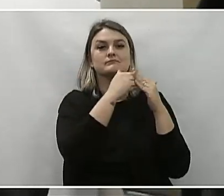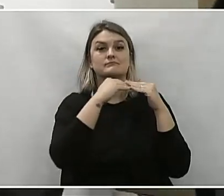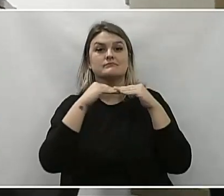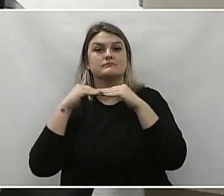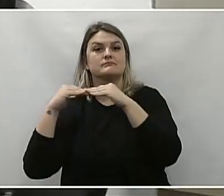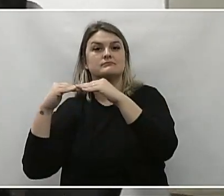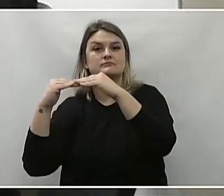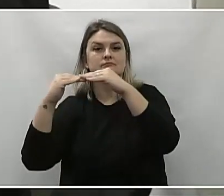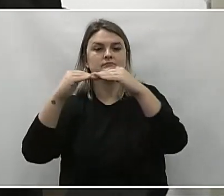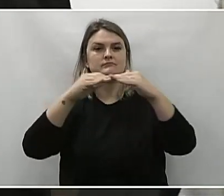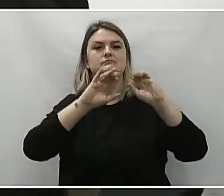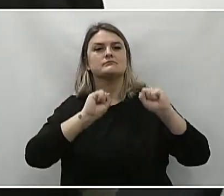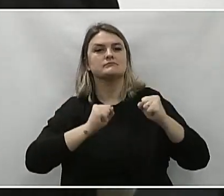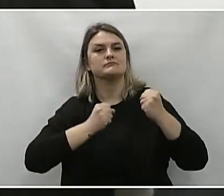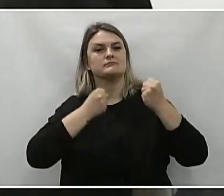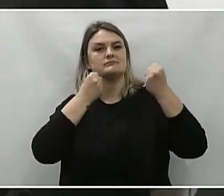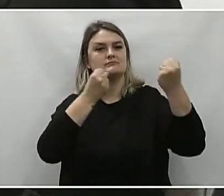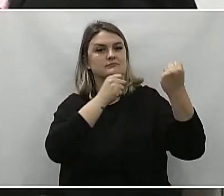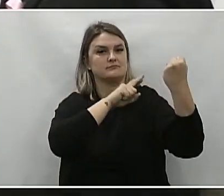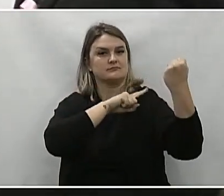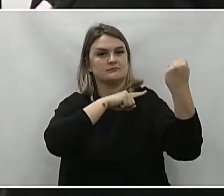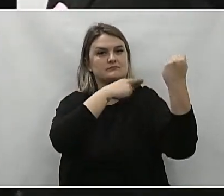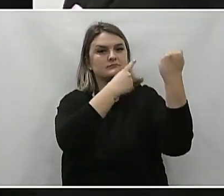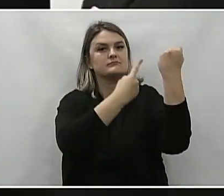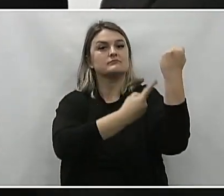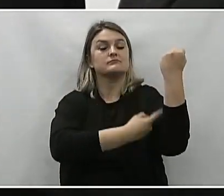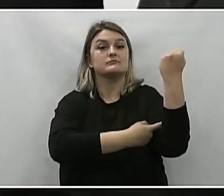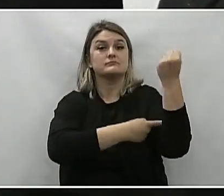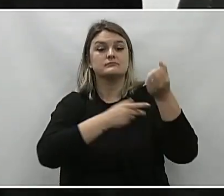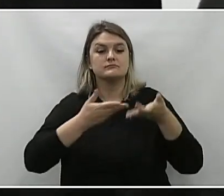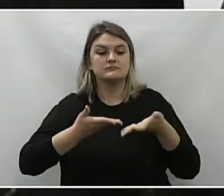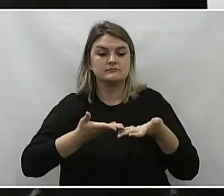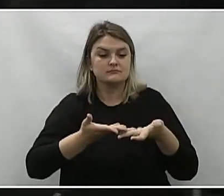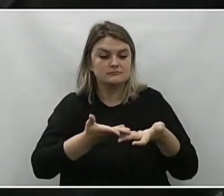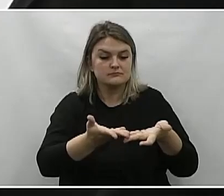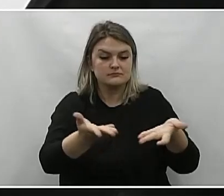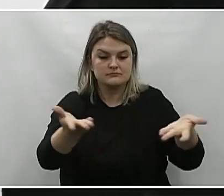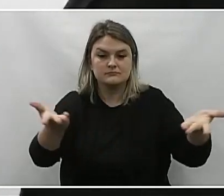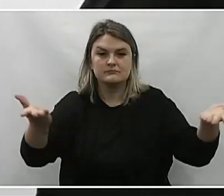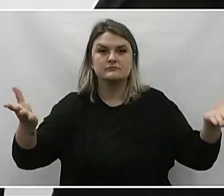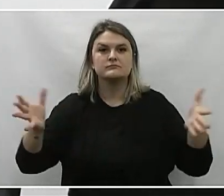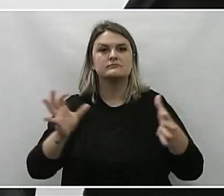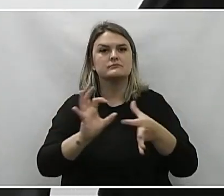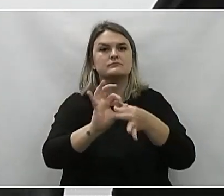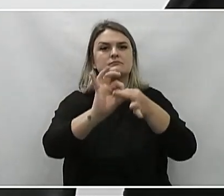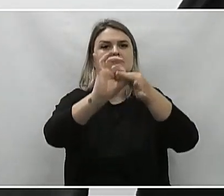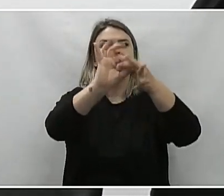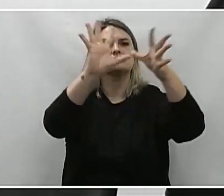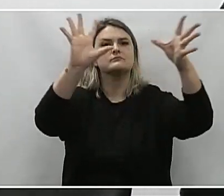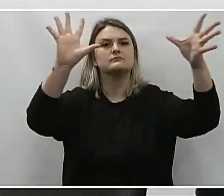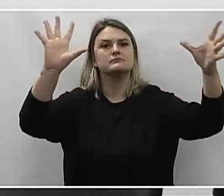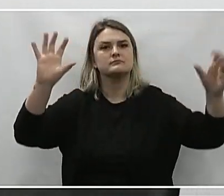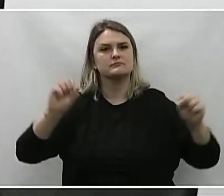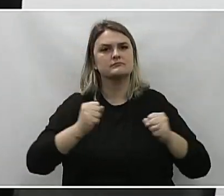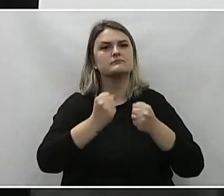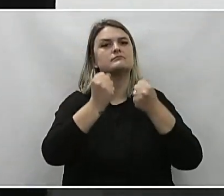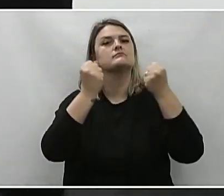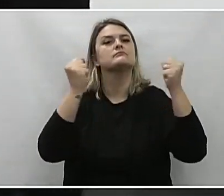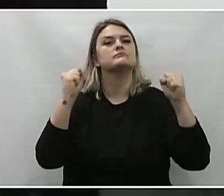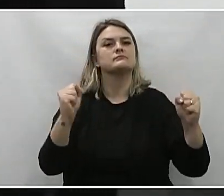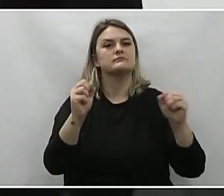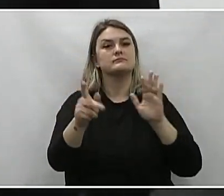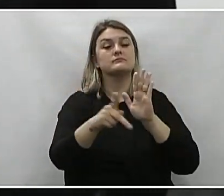dessa igualdade conseguimos conquistar com braço forte em que eu tenho